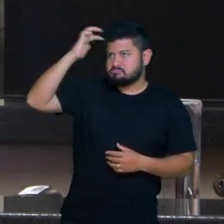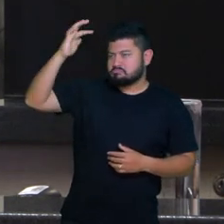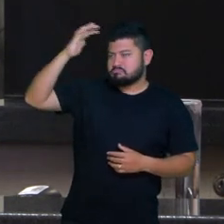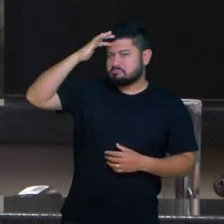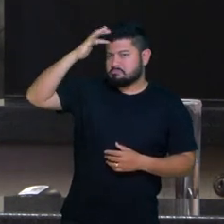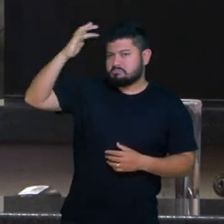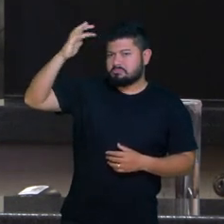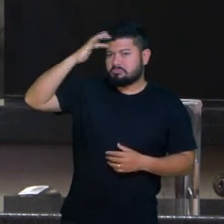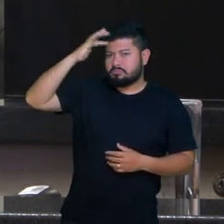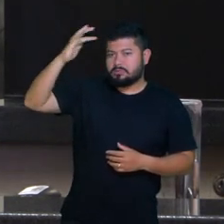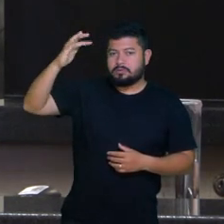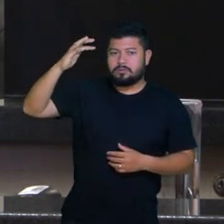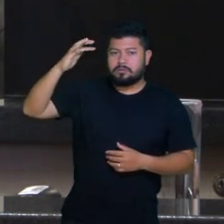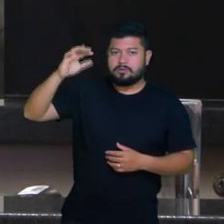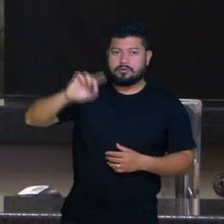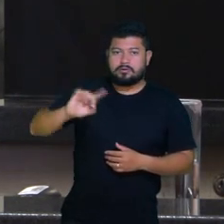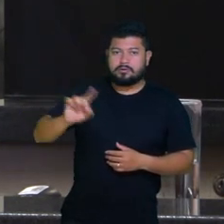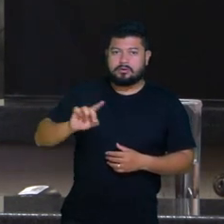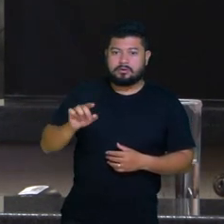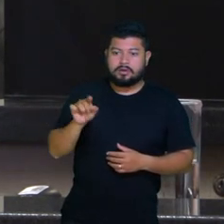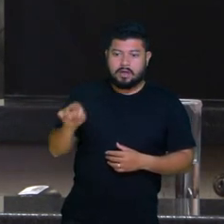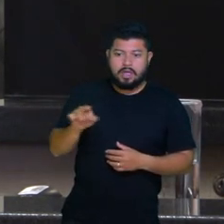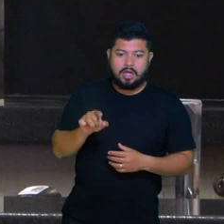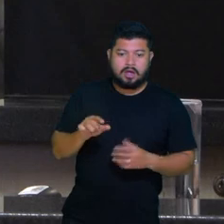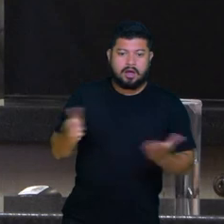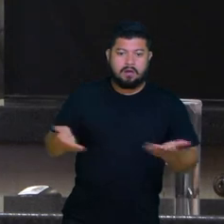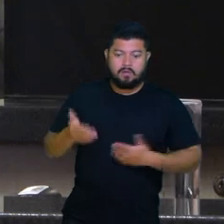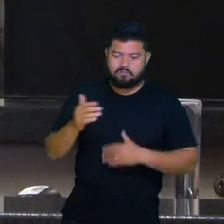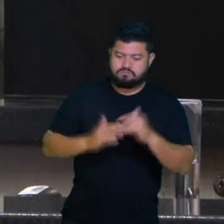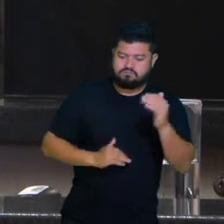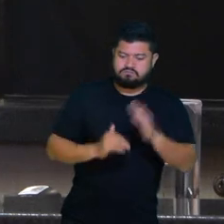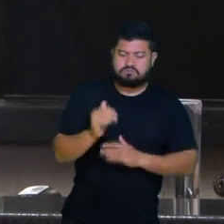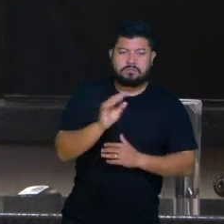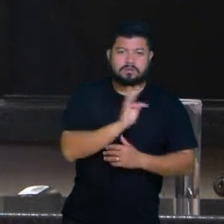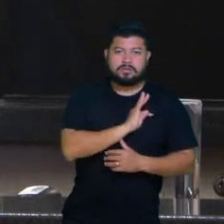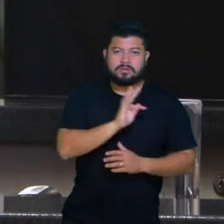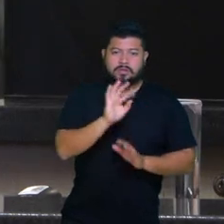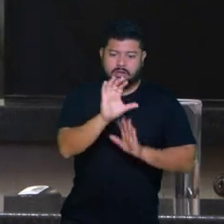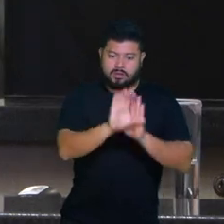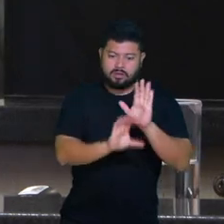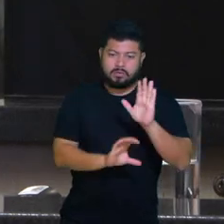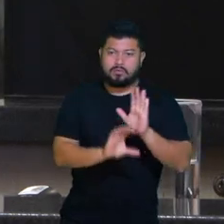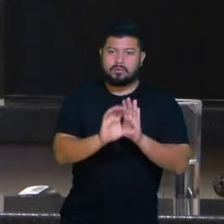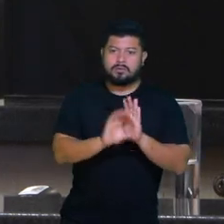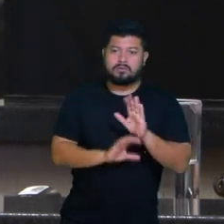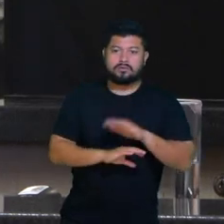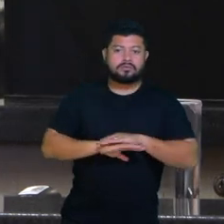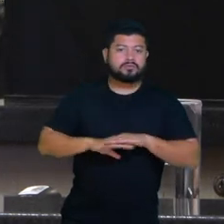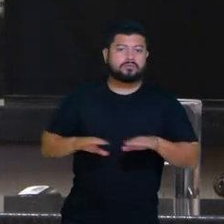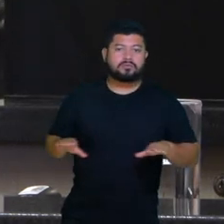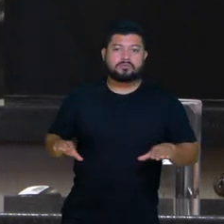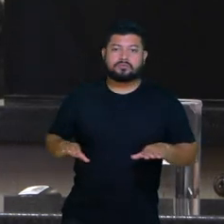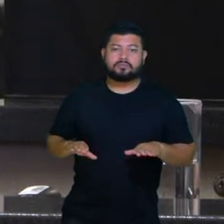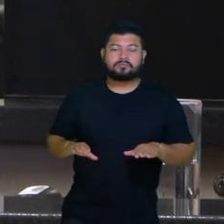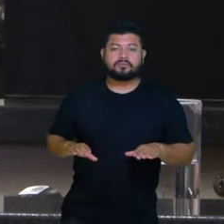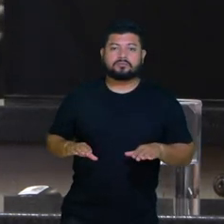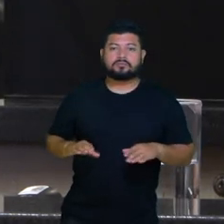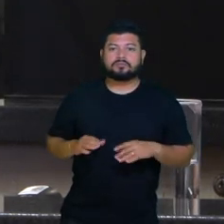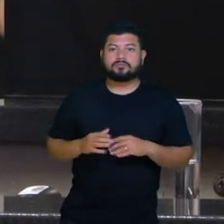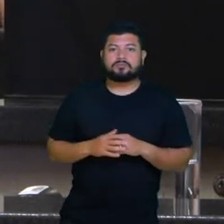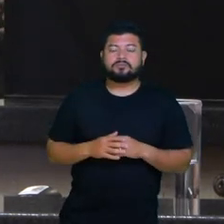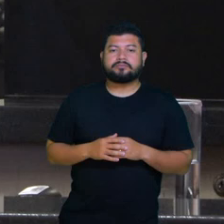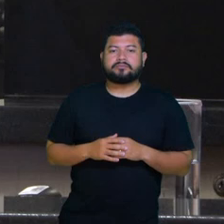mas um professor mais como um técnico do currículo ou seja nós